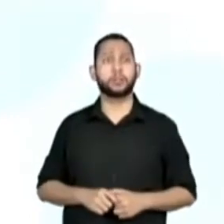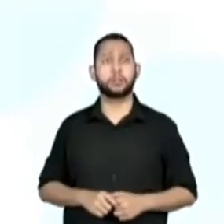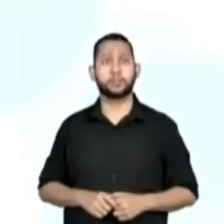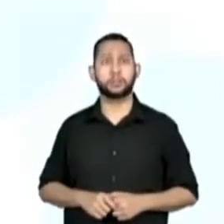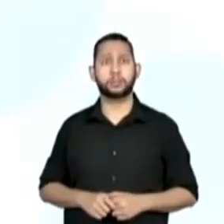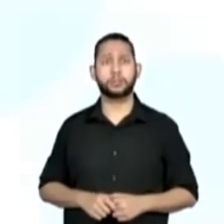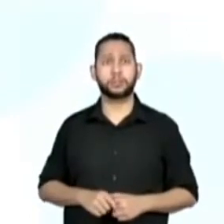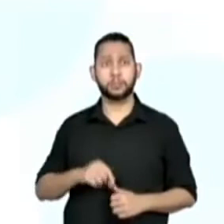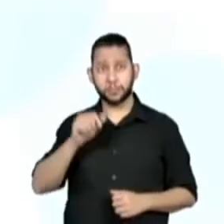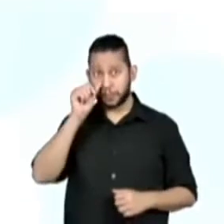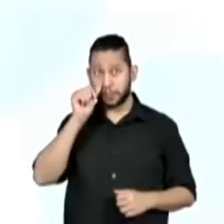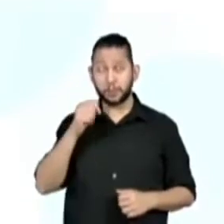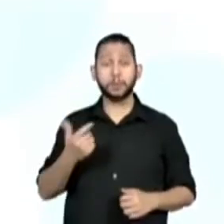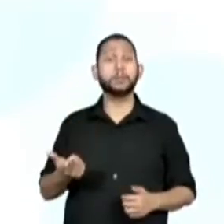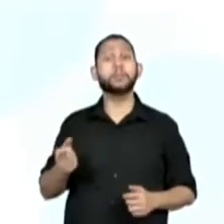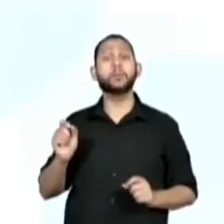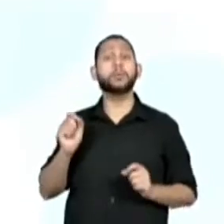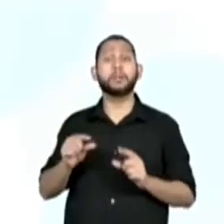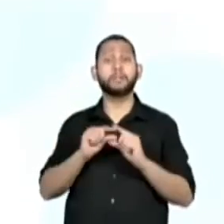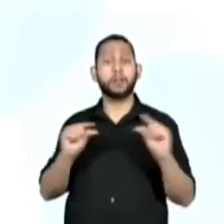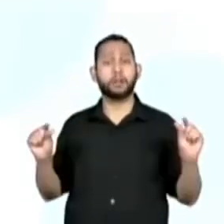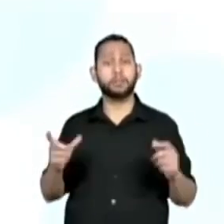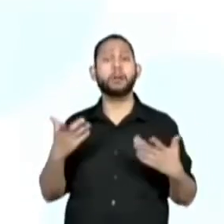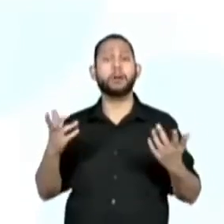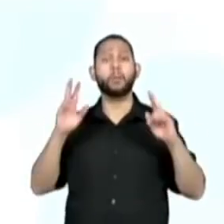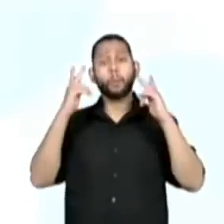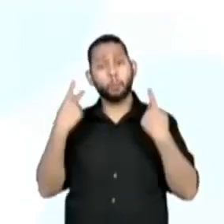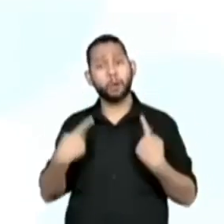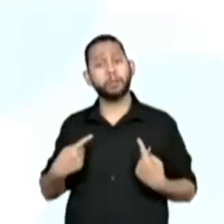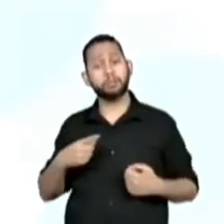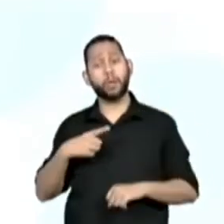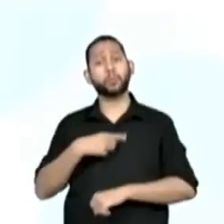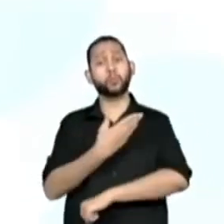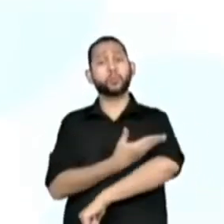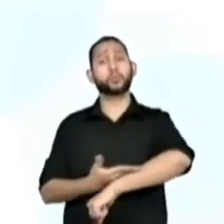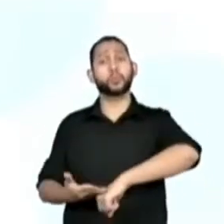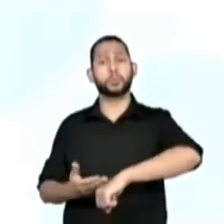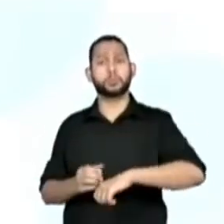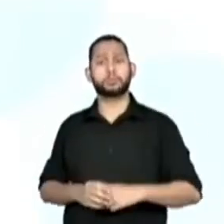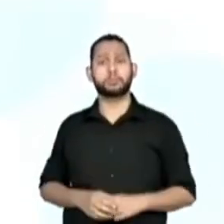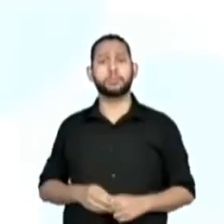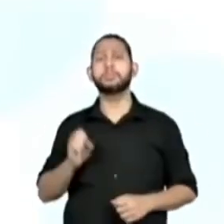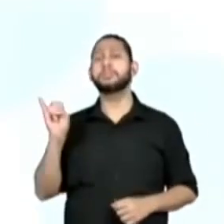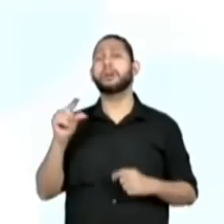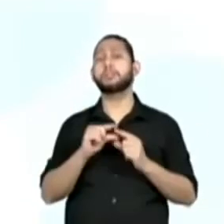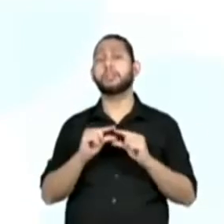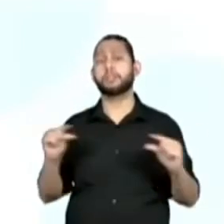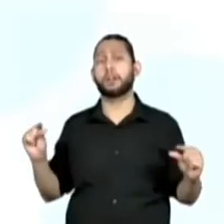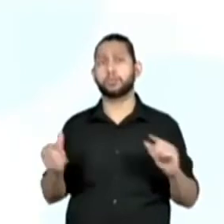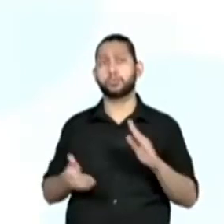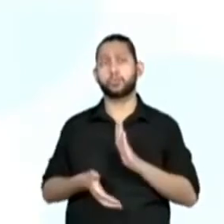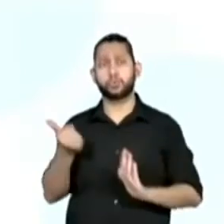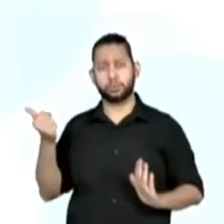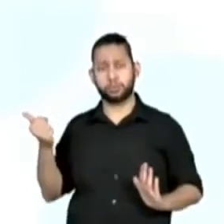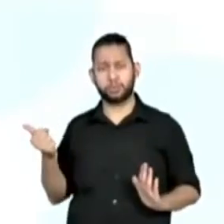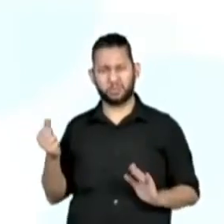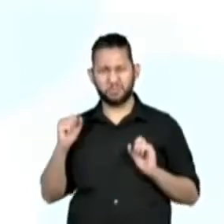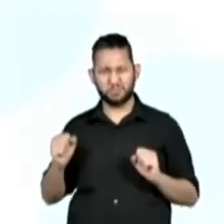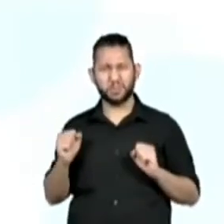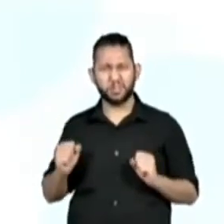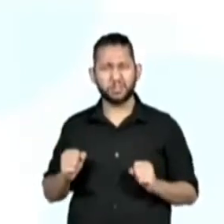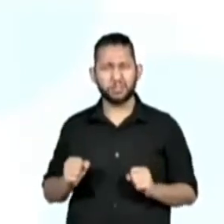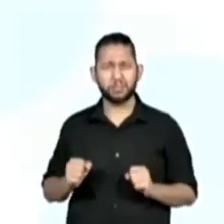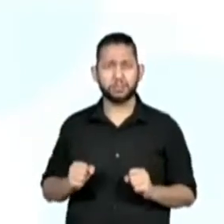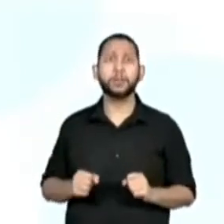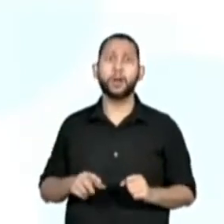Essa frase, isso é comum entre os homens, faria alguma diferença no texto se a gente tirasse ela? Aí ficaria assim: